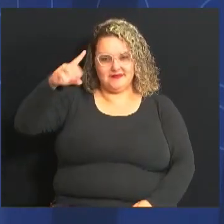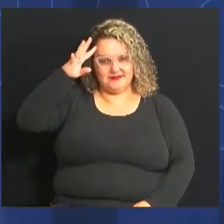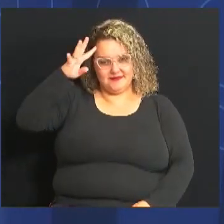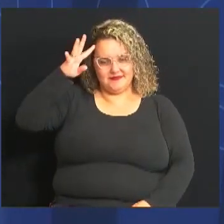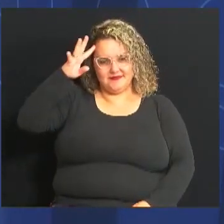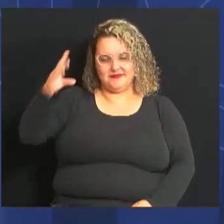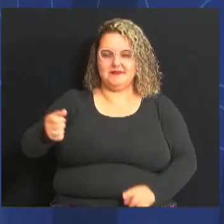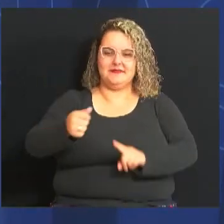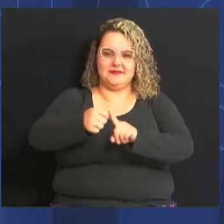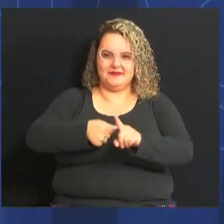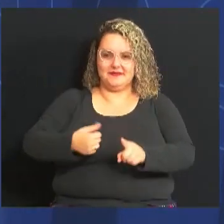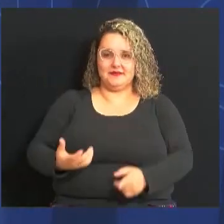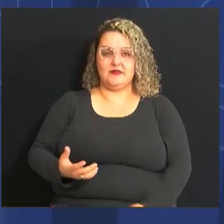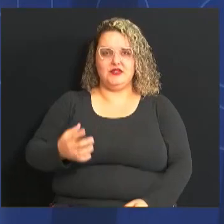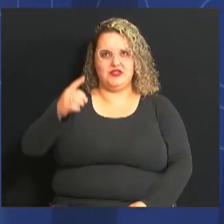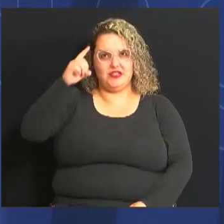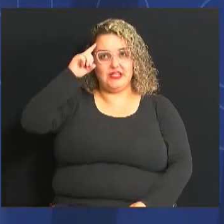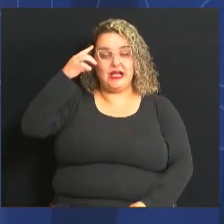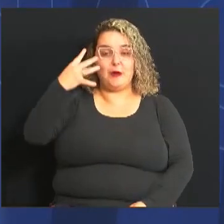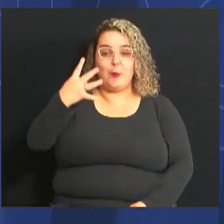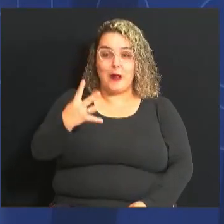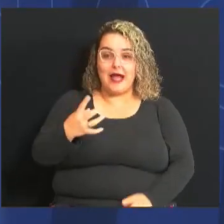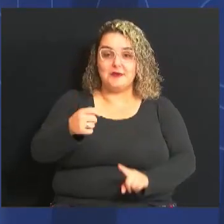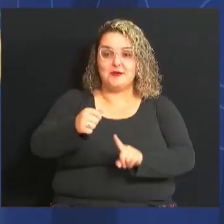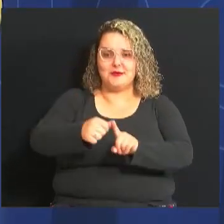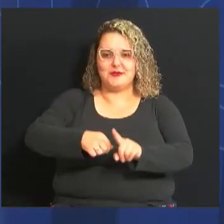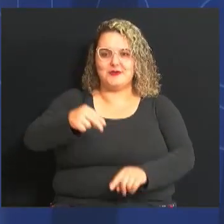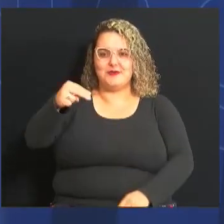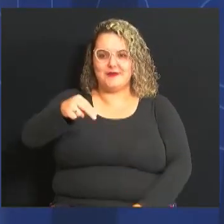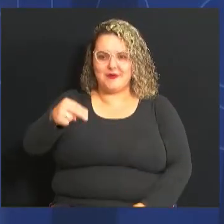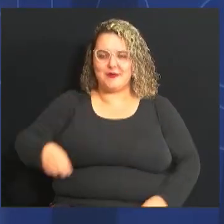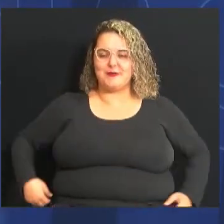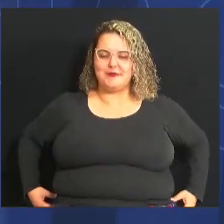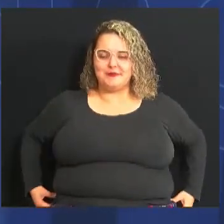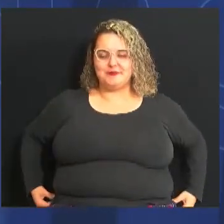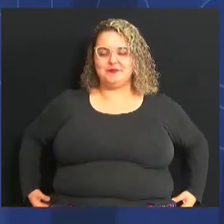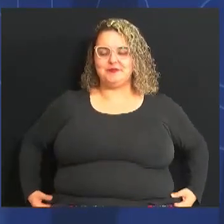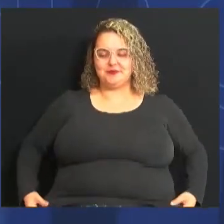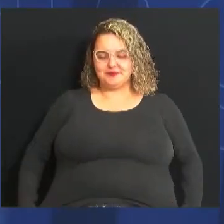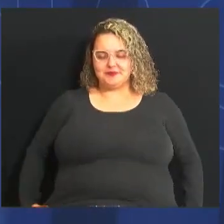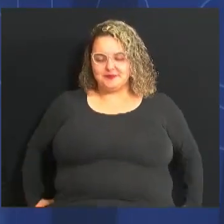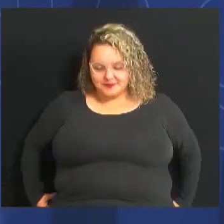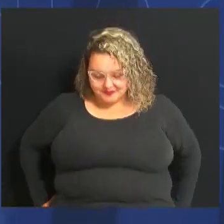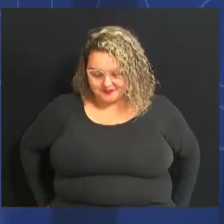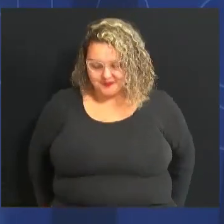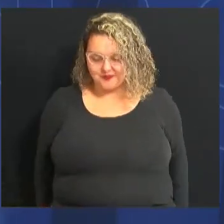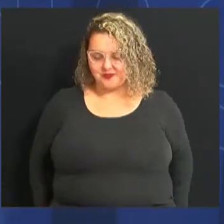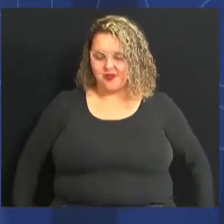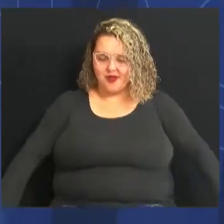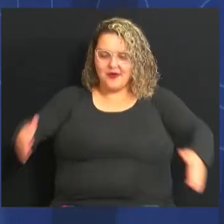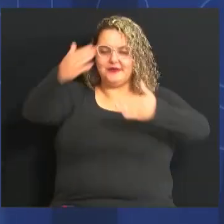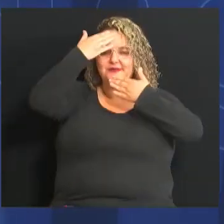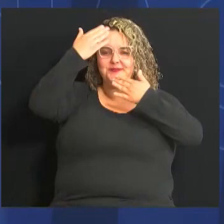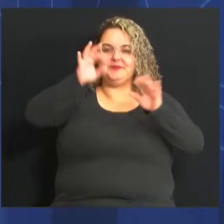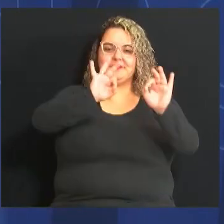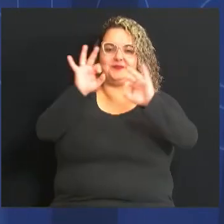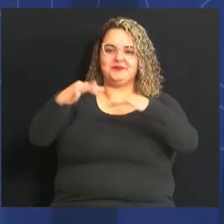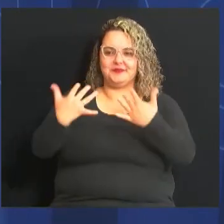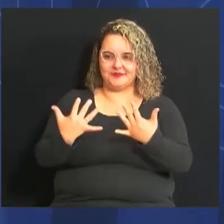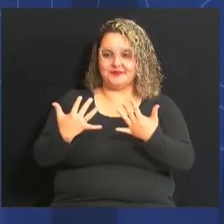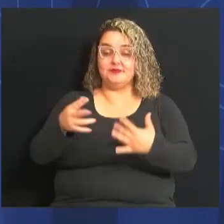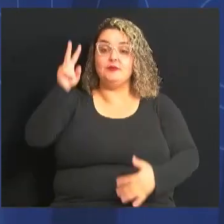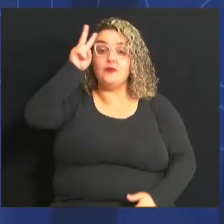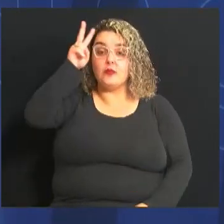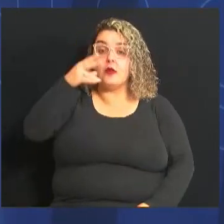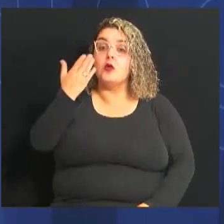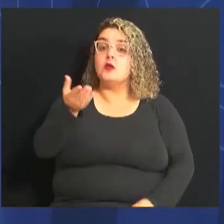Notícia ao vivo, 11 horas mais 36 minutos. Muito obrigado pela sua companhia, pela sua audiência. Lembrando que